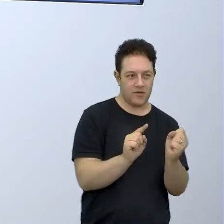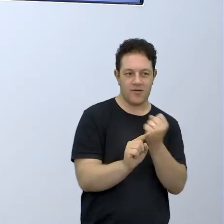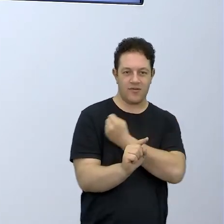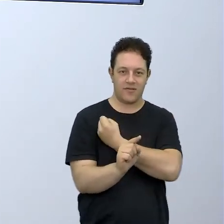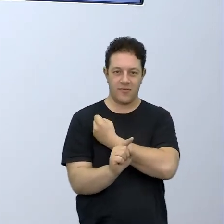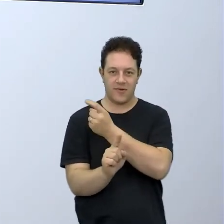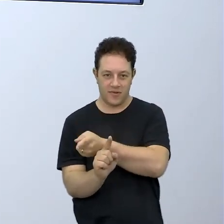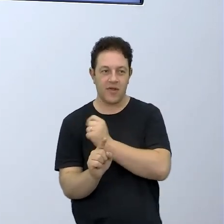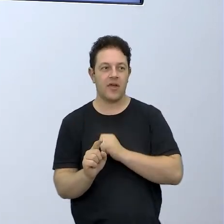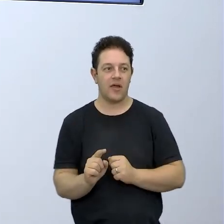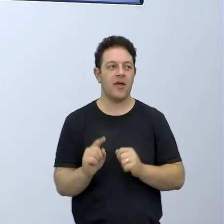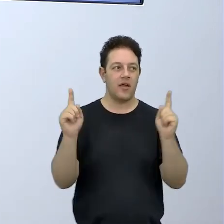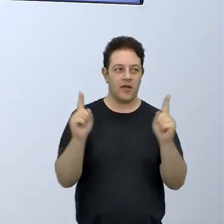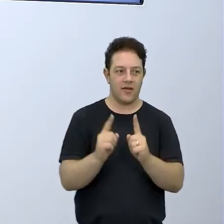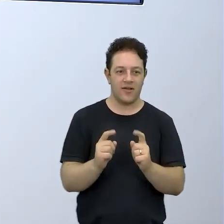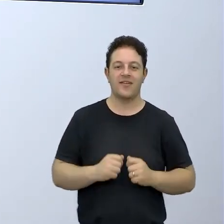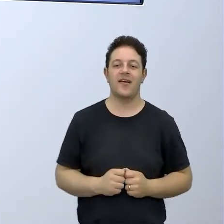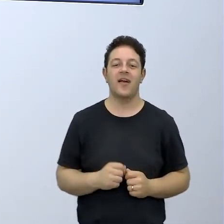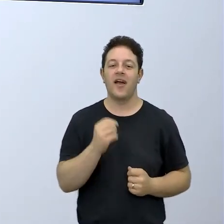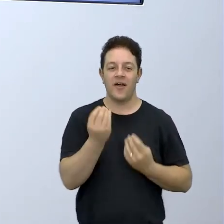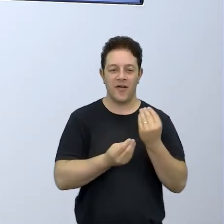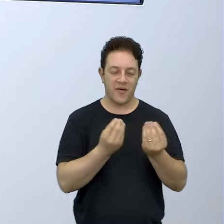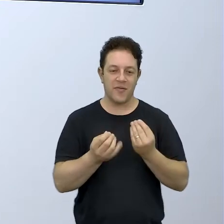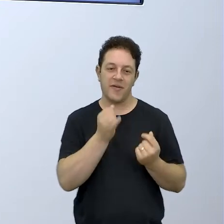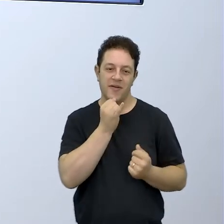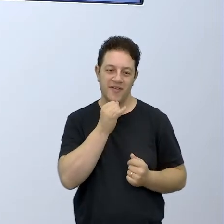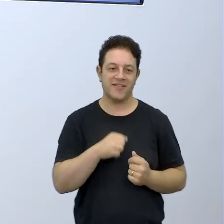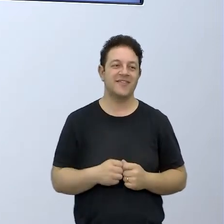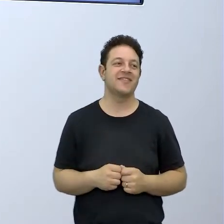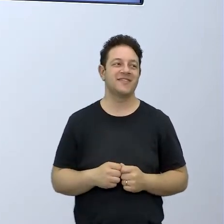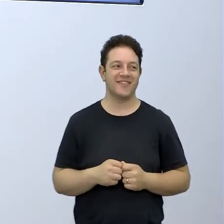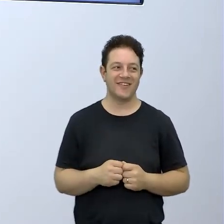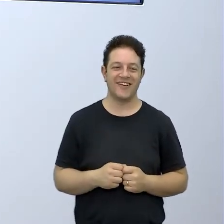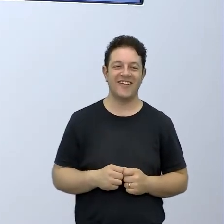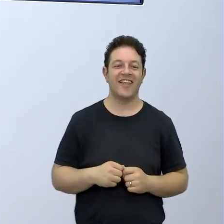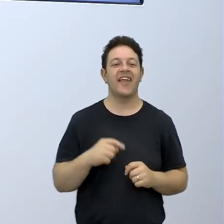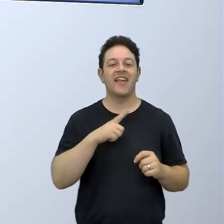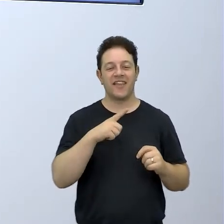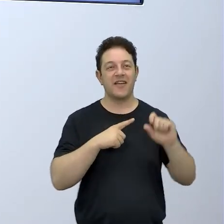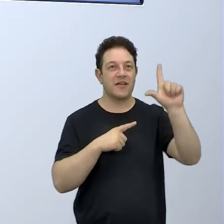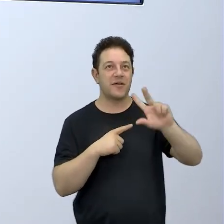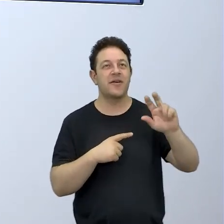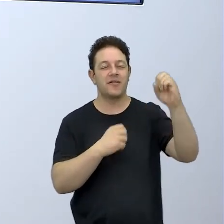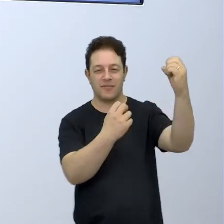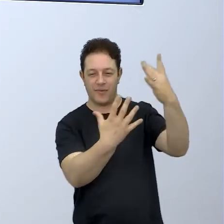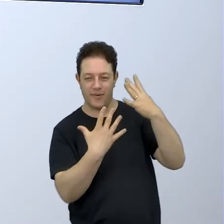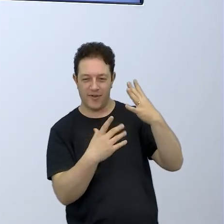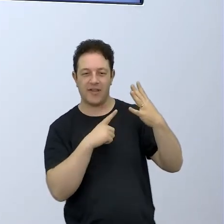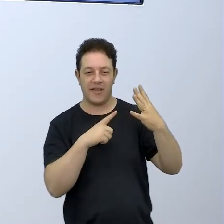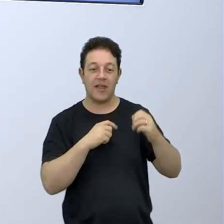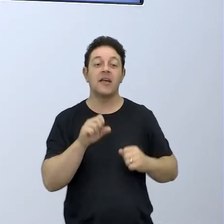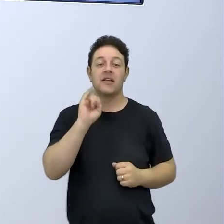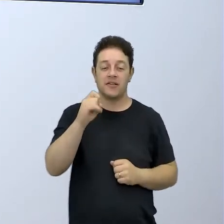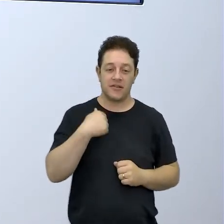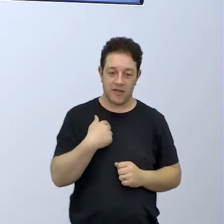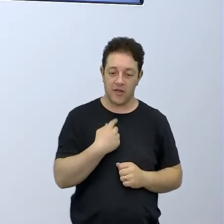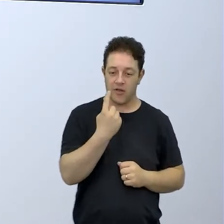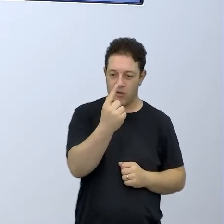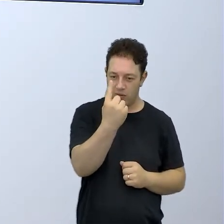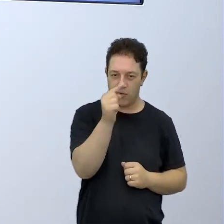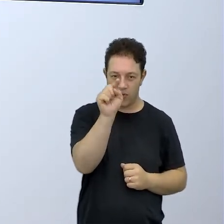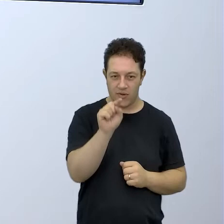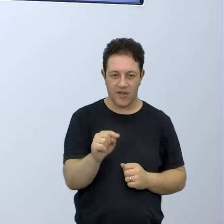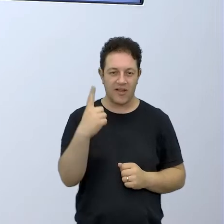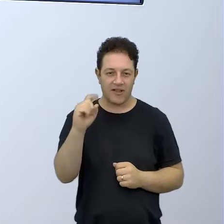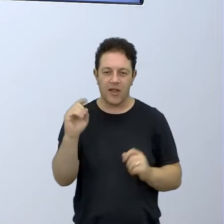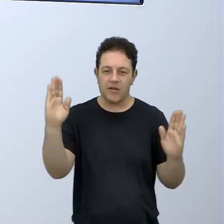uma janela de 1,5 metro quadrado, entra um montão de luz lá. Se eu reduzo para